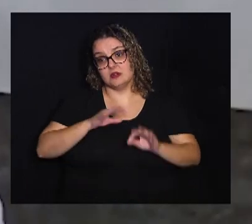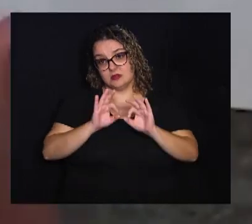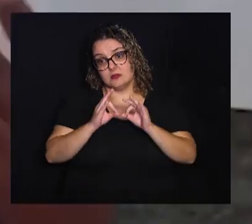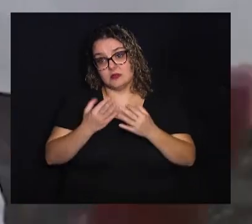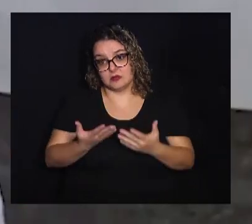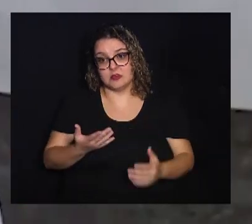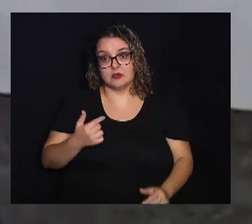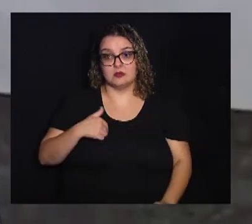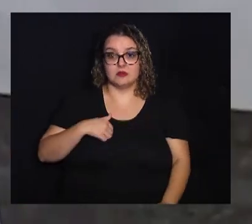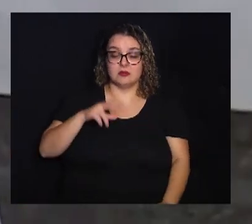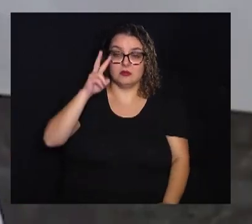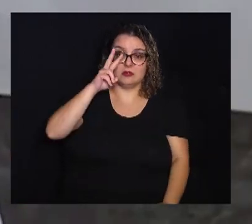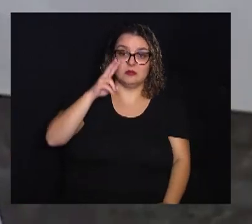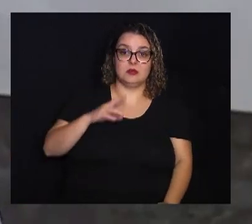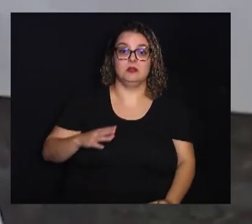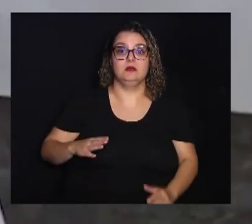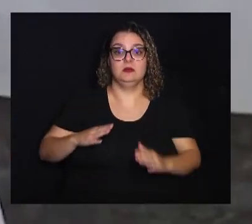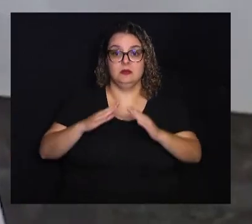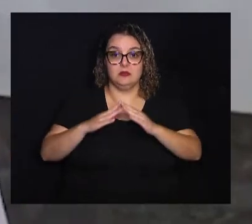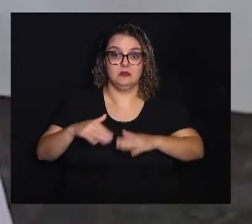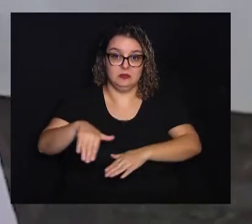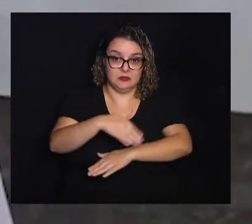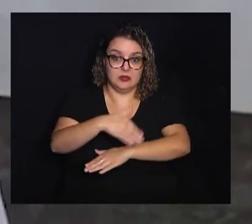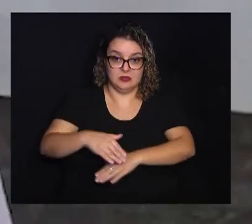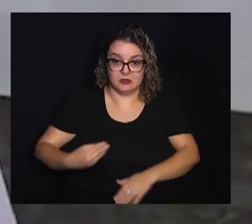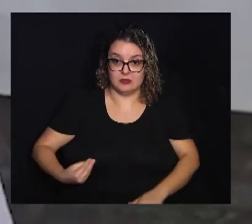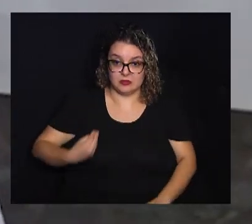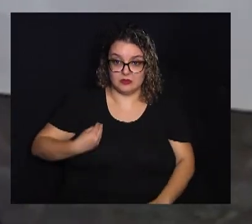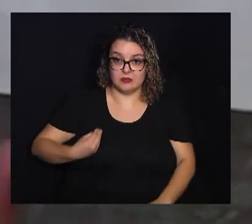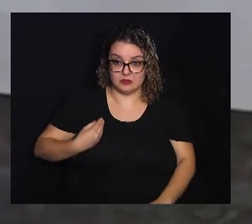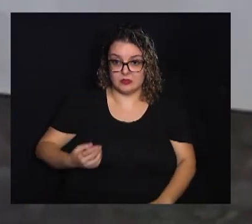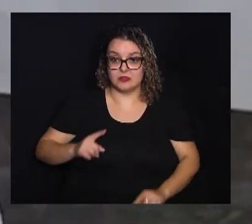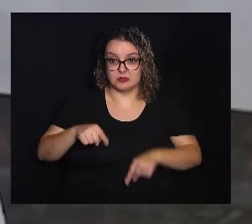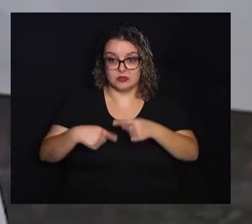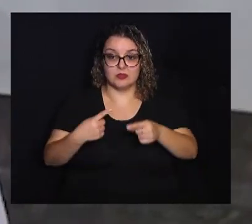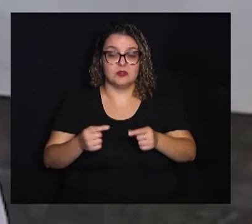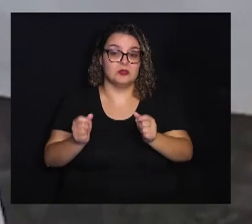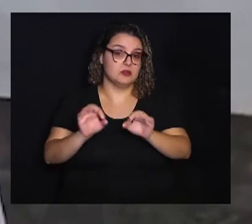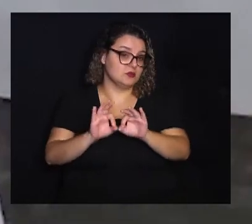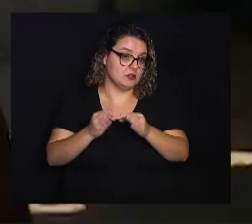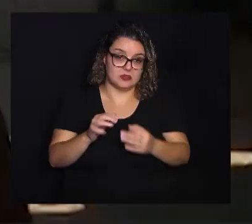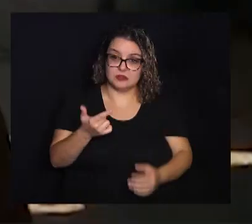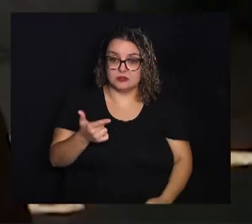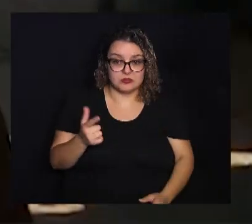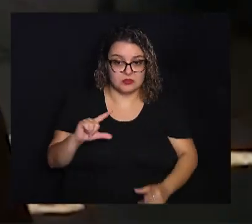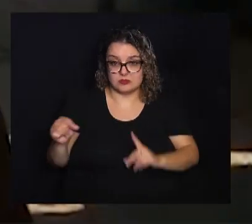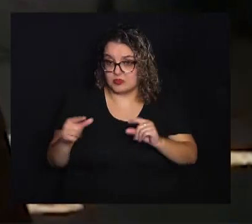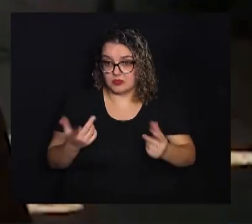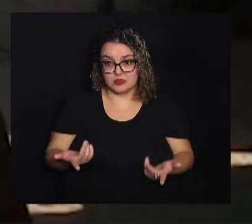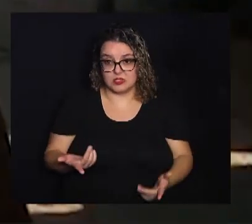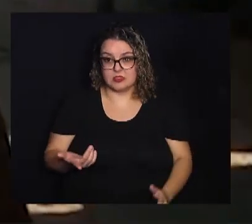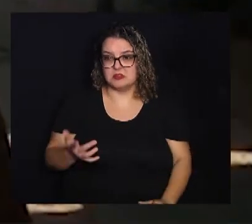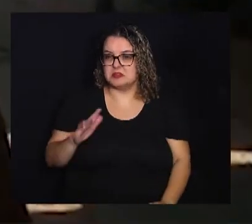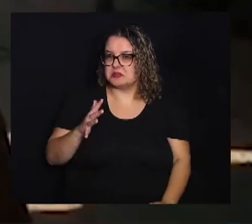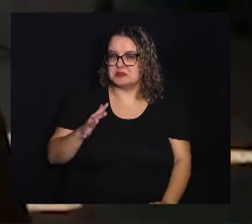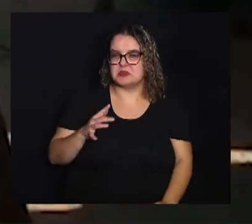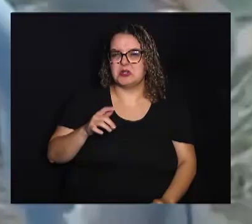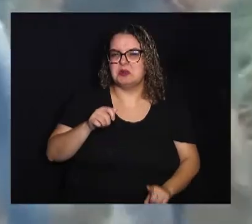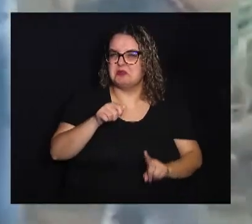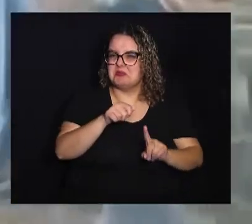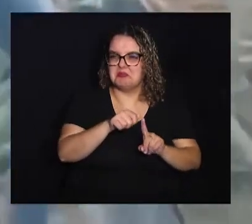gente ficou morando na rua, né, junto com as outras famílias que não tinham para onde ir. A gente passou aproximadamente